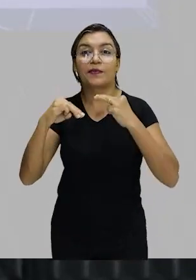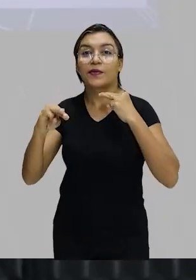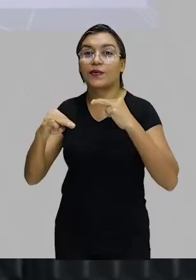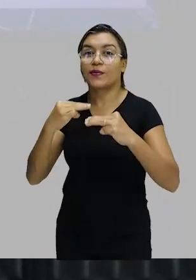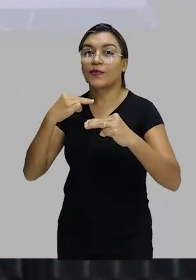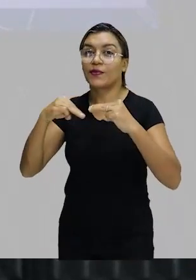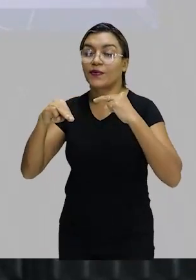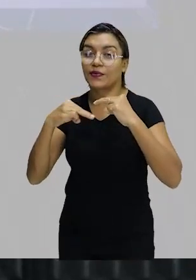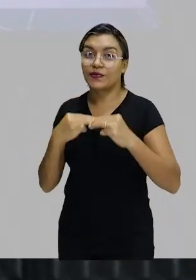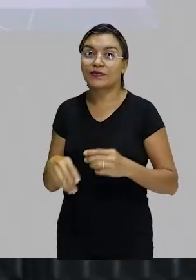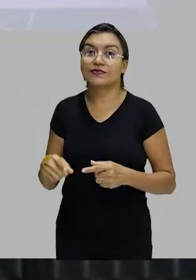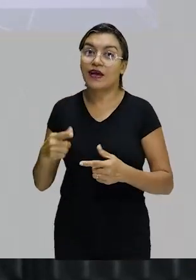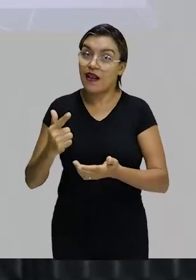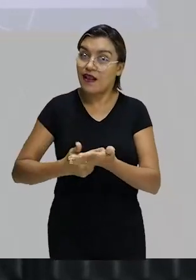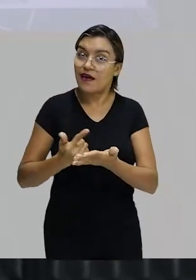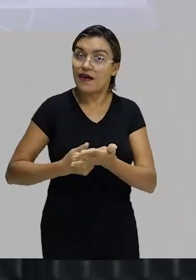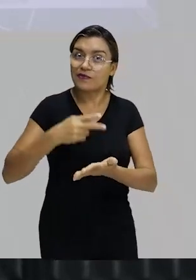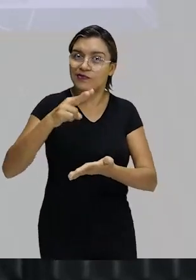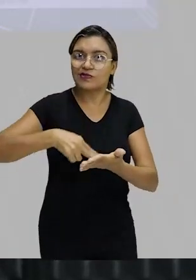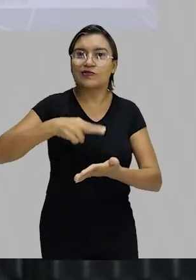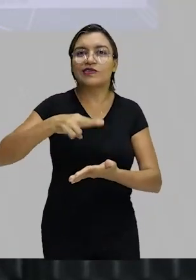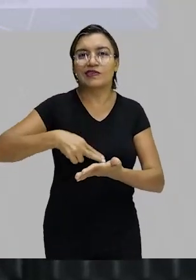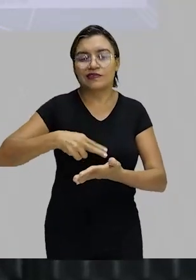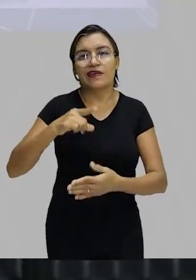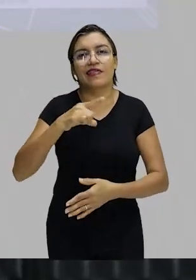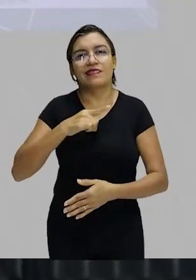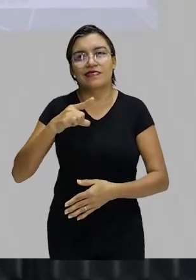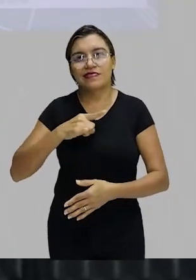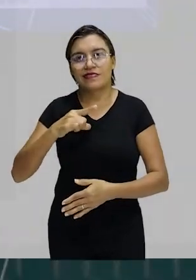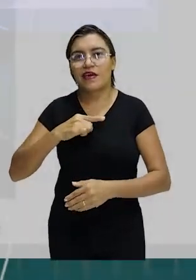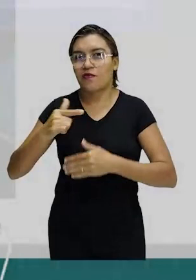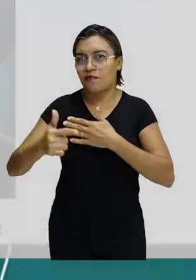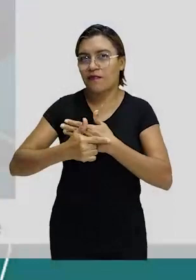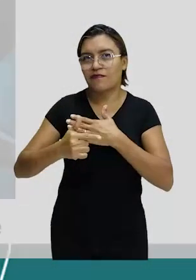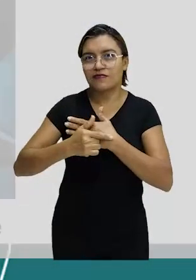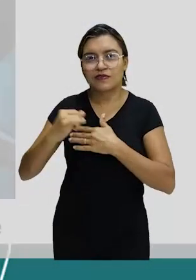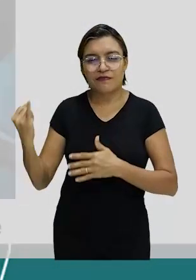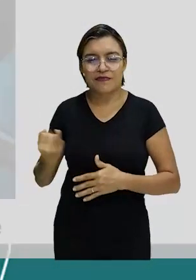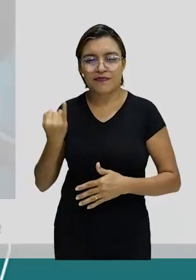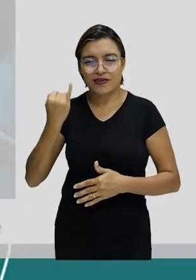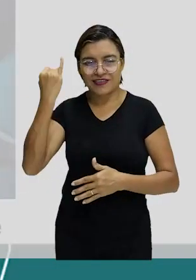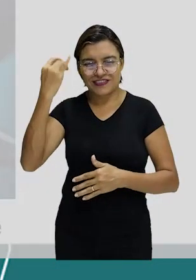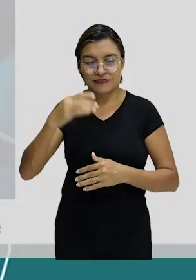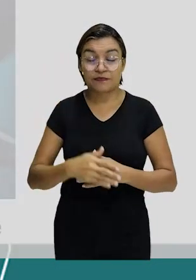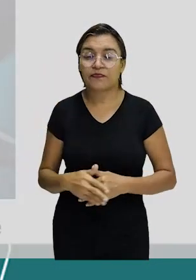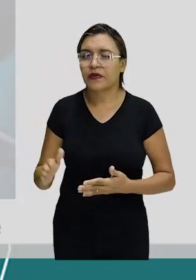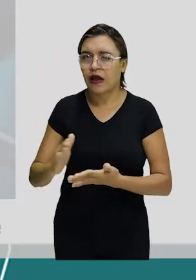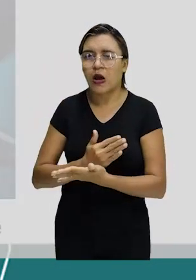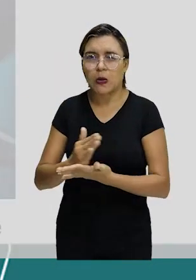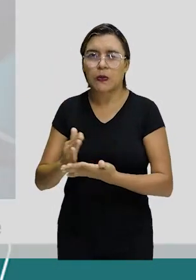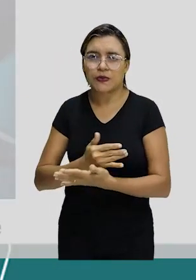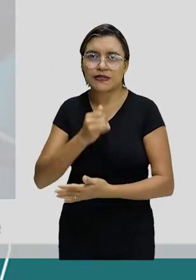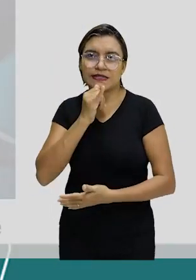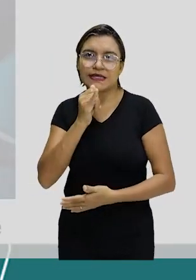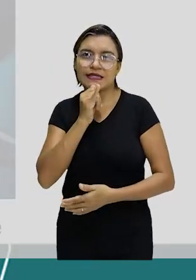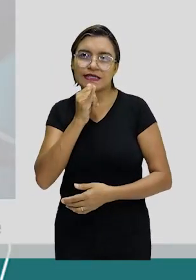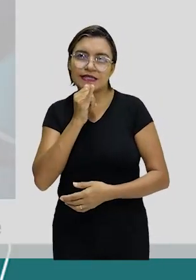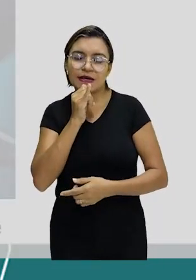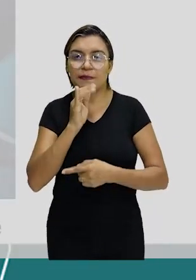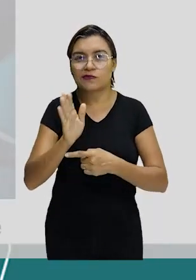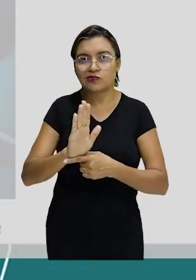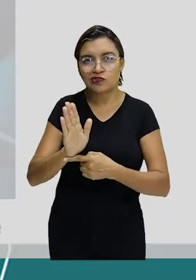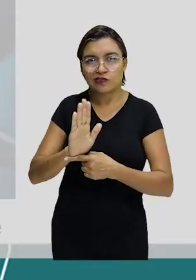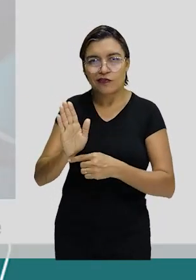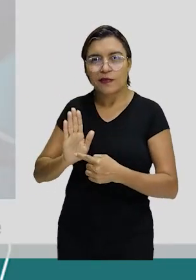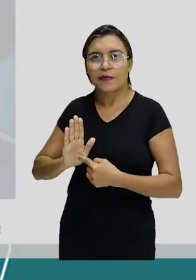que nós lemos o livro. Então, ele tem esse papel central. E agora eu vou mostrar para vocês alguns exemplos, tá? Pensando sobre essa